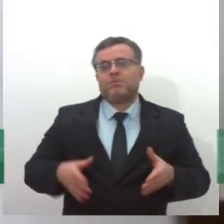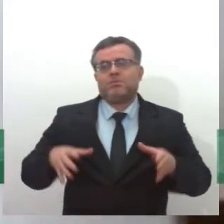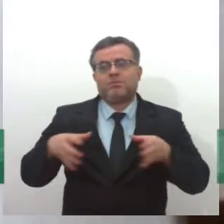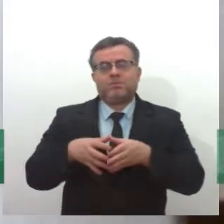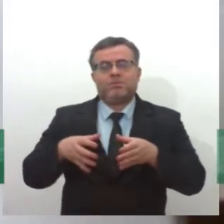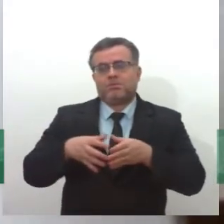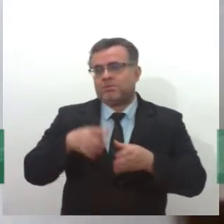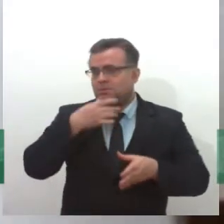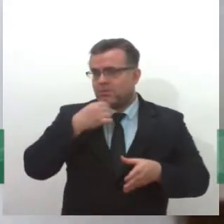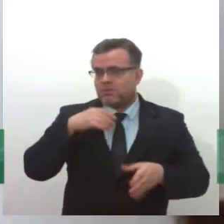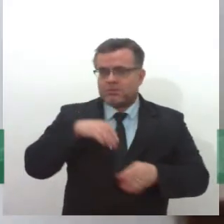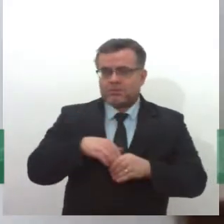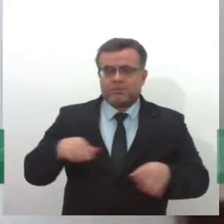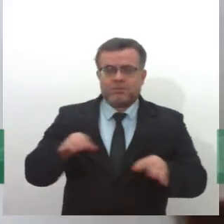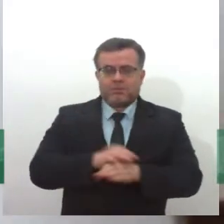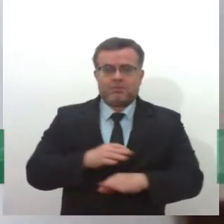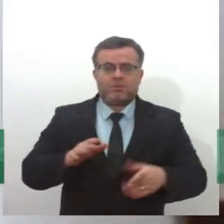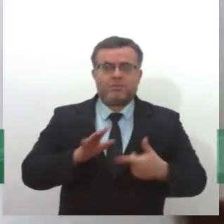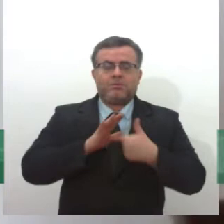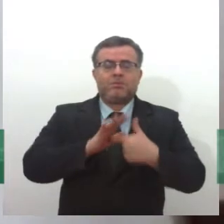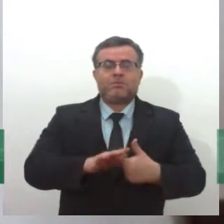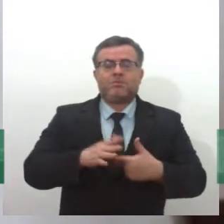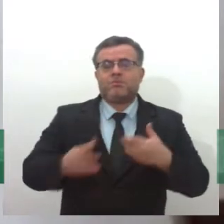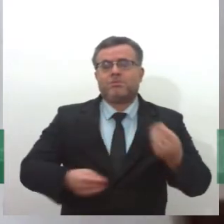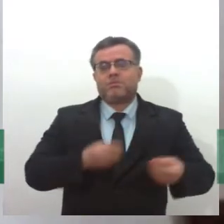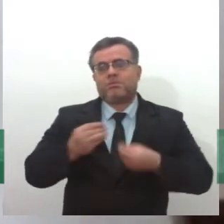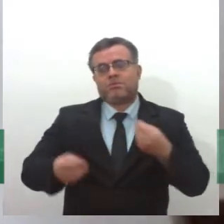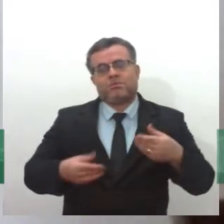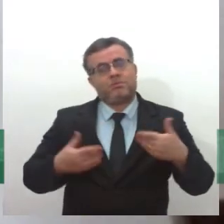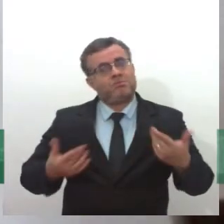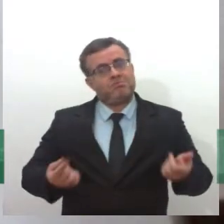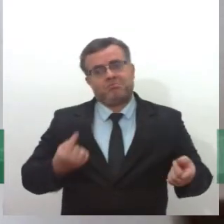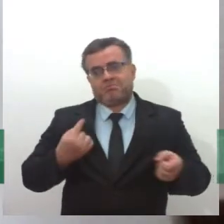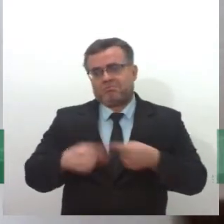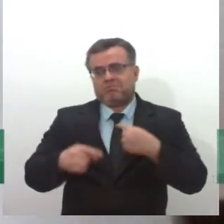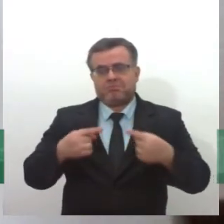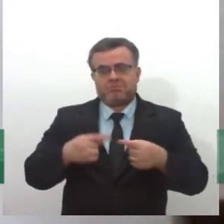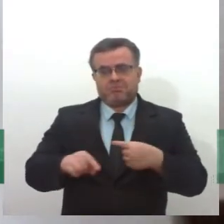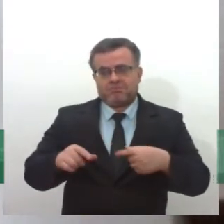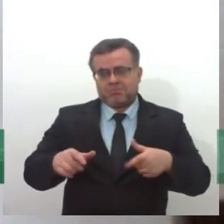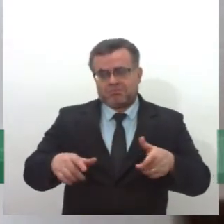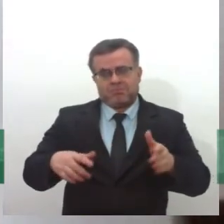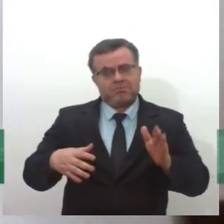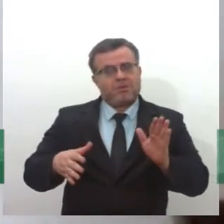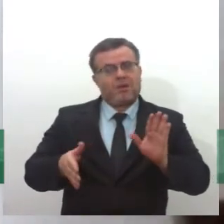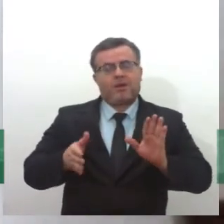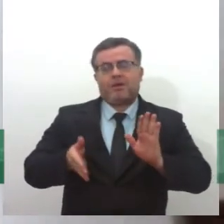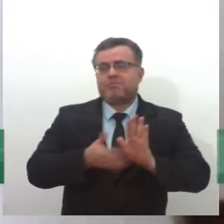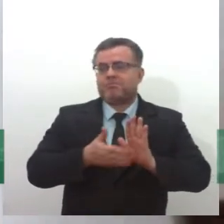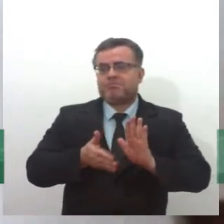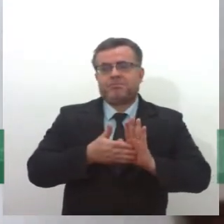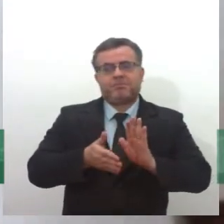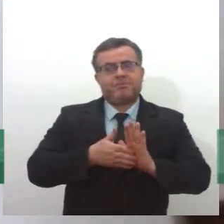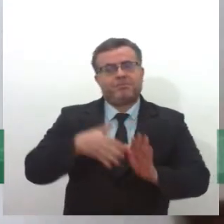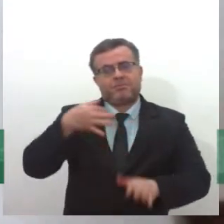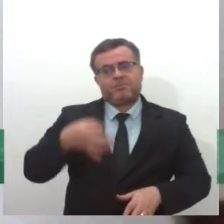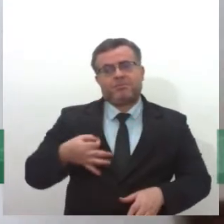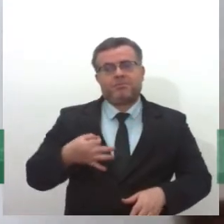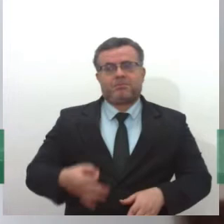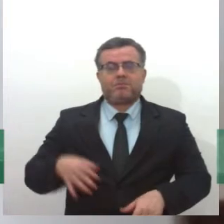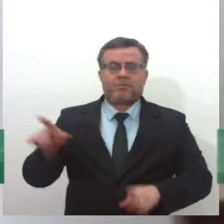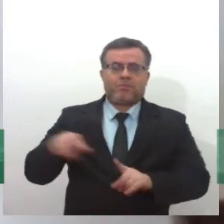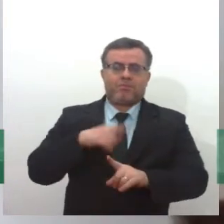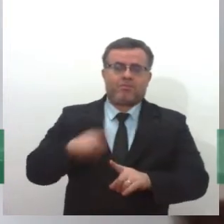colegiado masculino. Já demonstra aí qual é a disposição, qual é a intenção real de você discutir um tema, excluindo aquelas pessoas